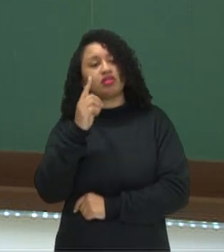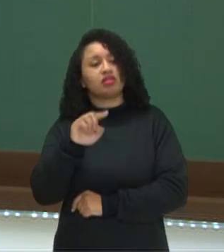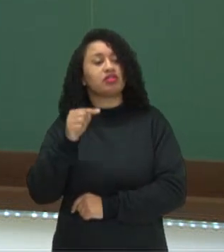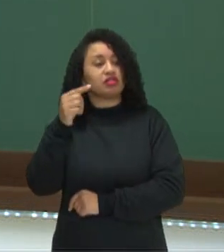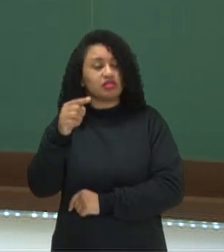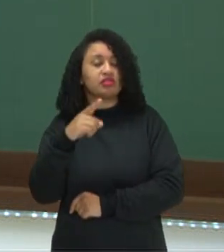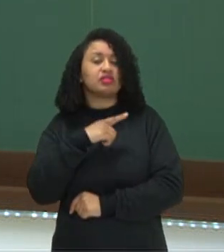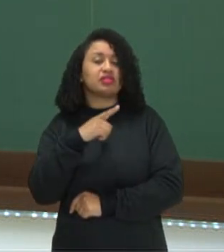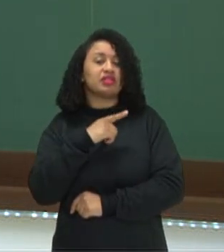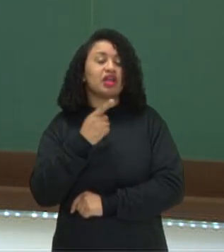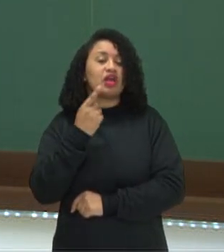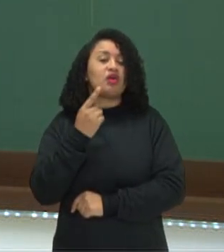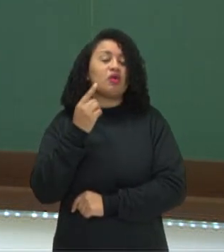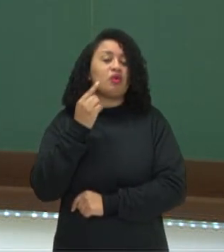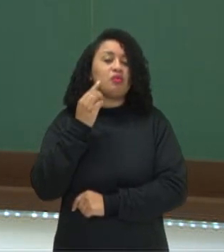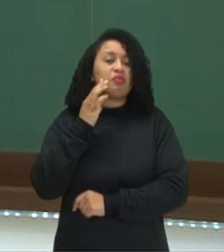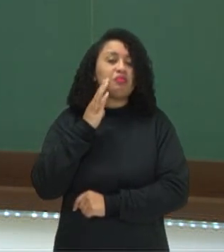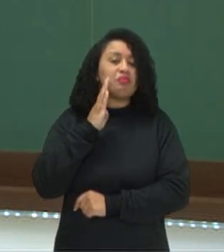estamos com